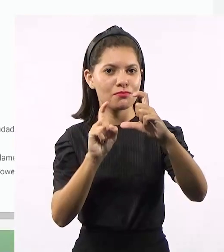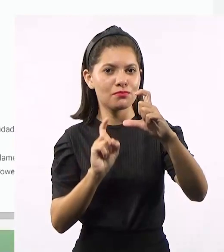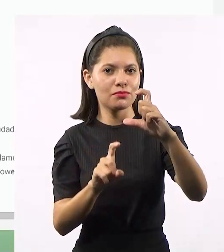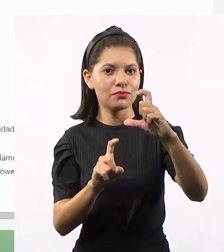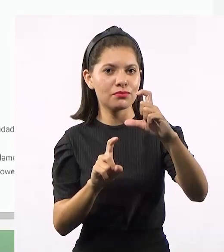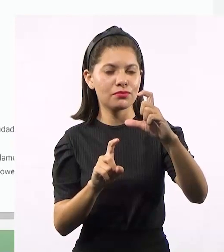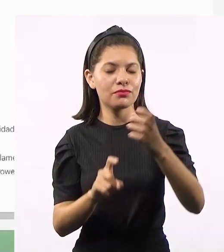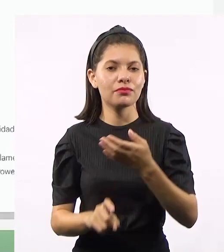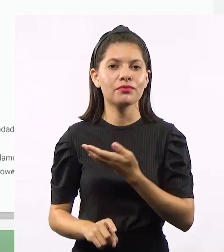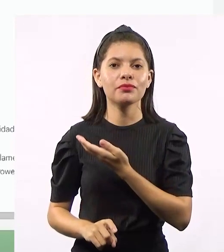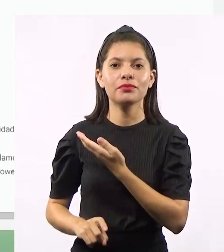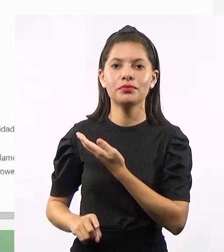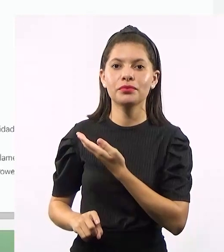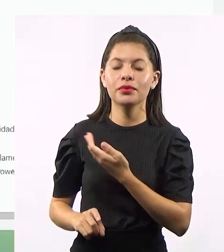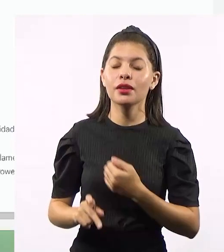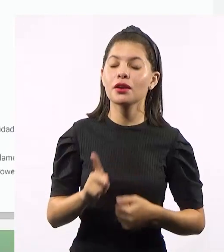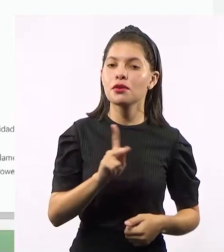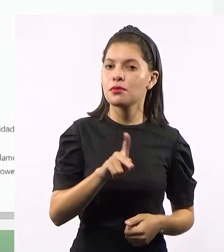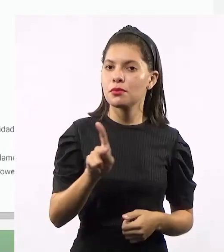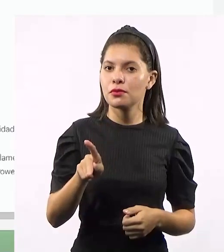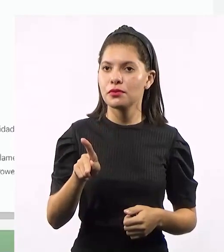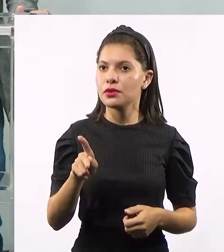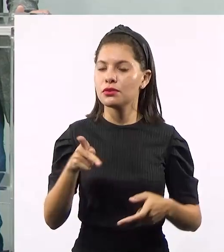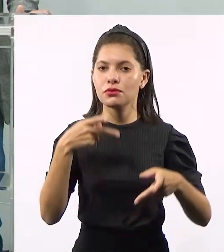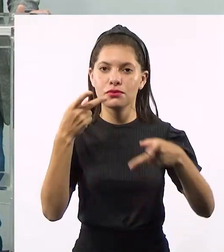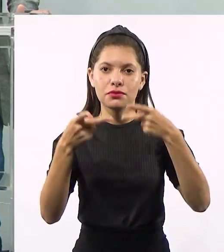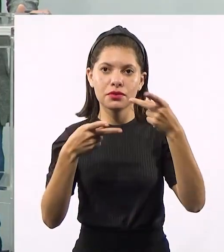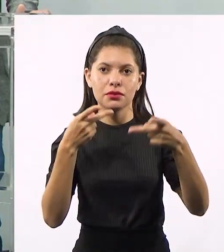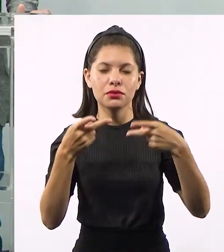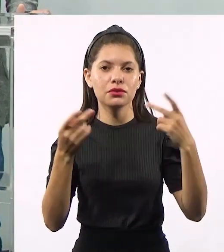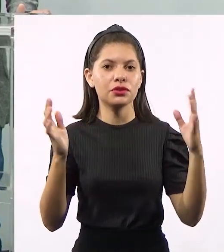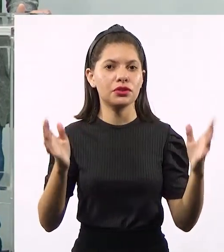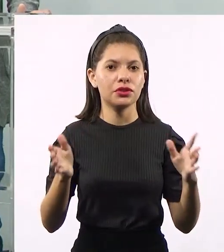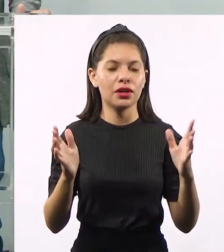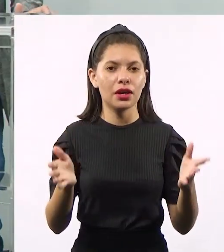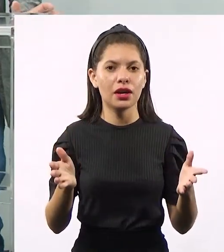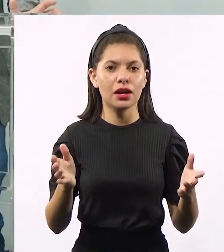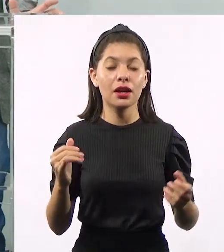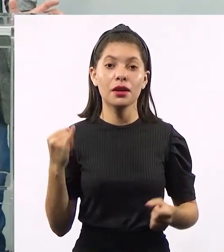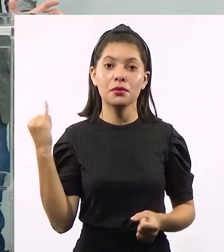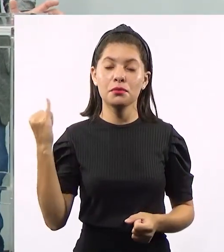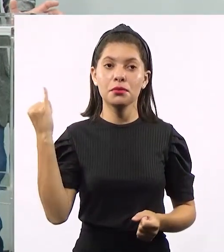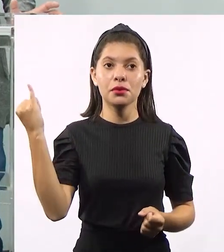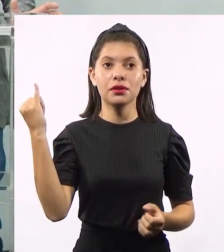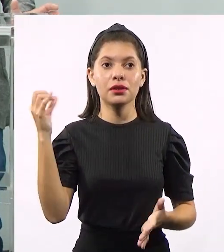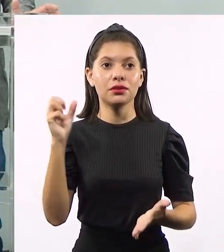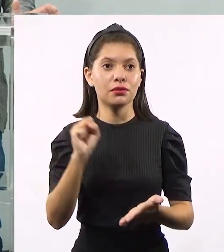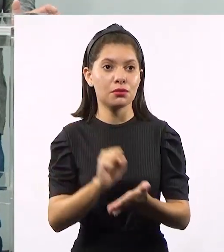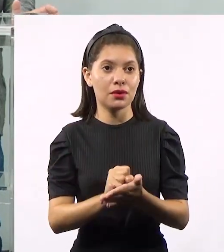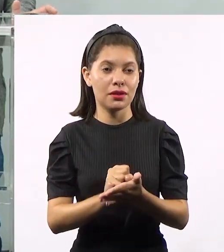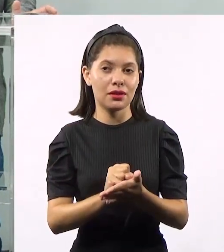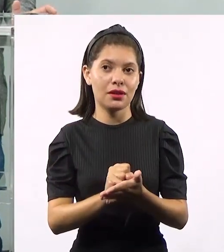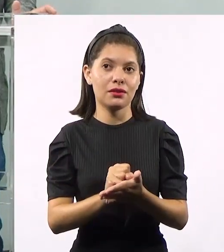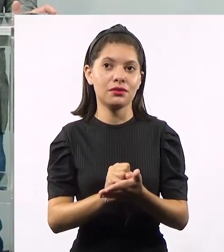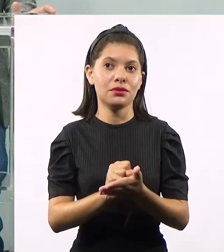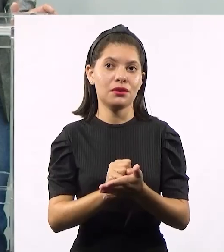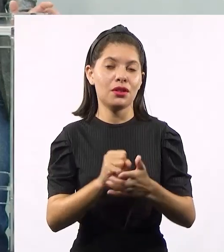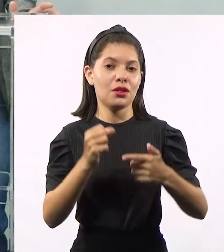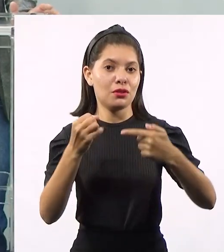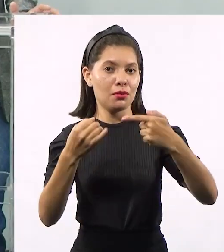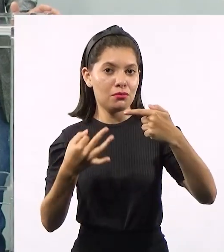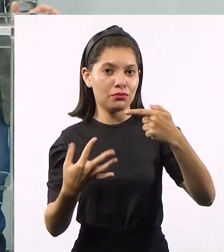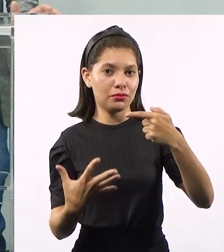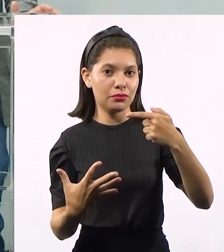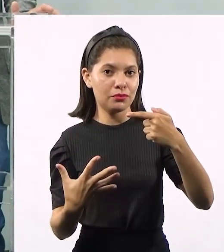professor Saulo mencionou, é importante que você tenha um cadastro lá, uma conta Google, para acessar o teu e-mail e a partir do